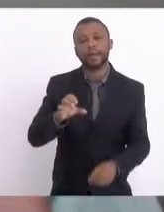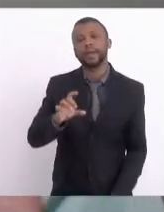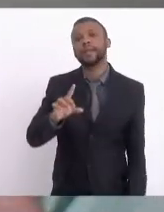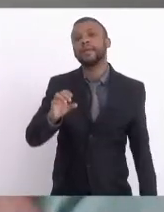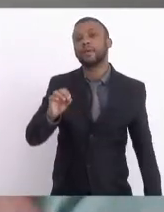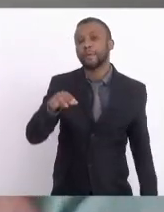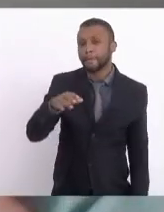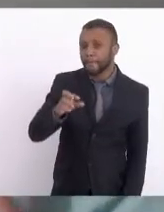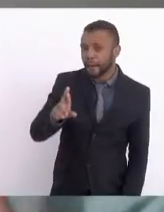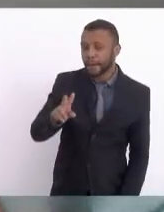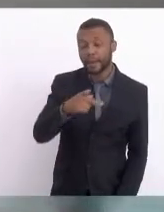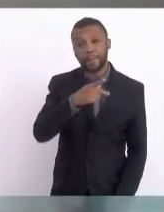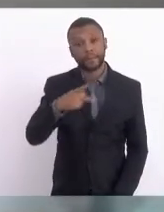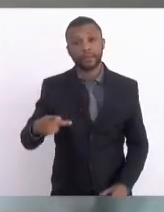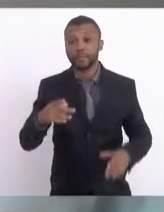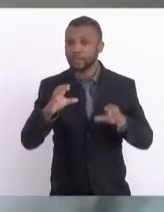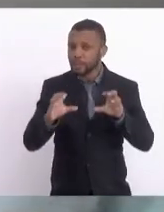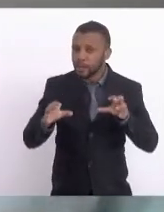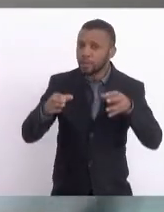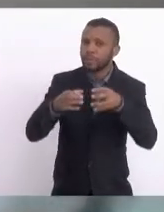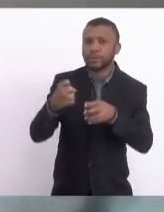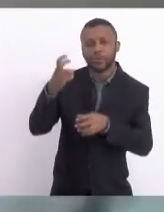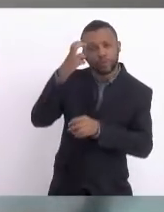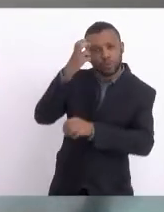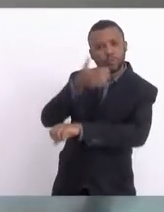Comissão de Cultura, que depois fizesse